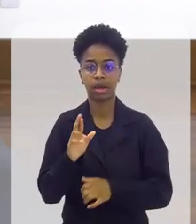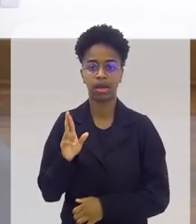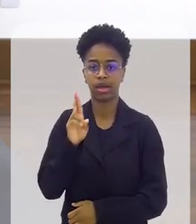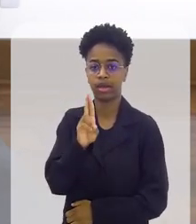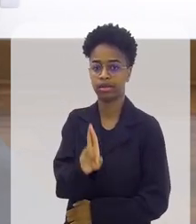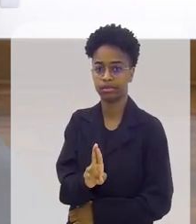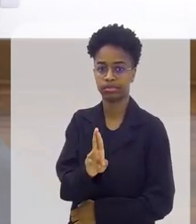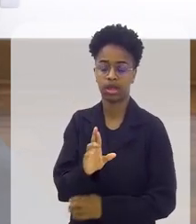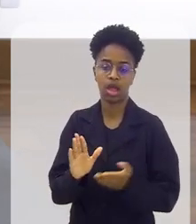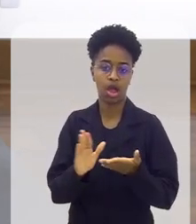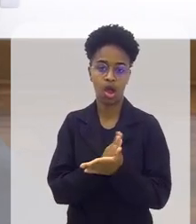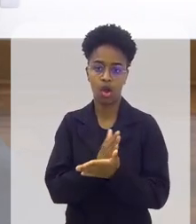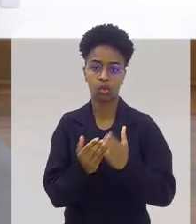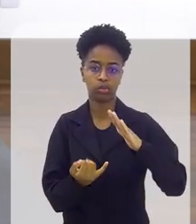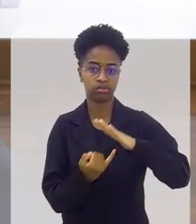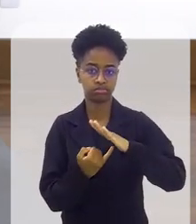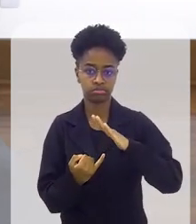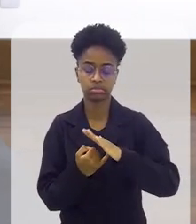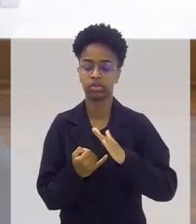representante de